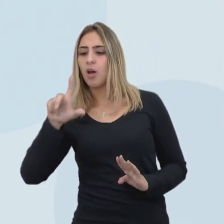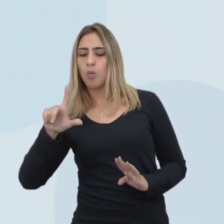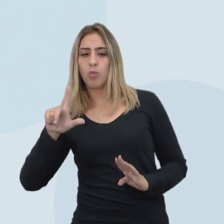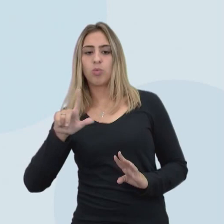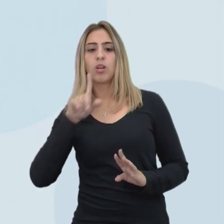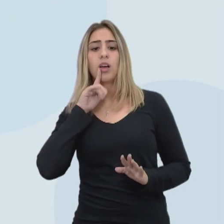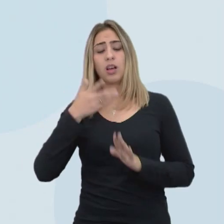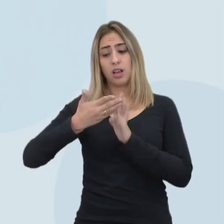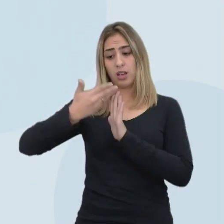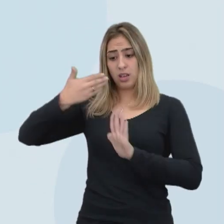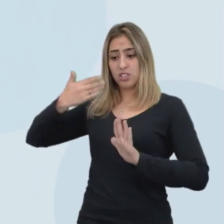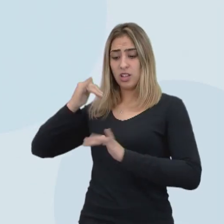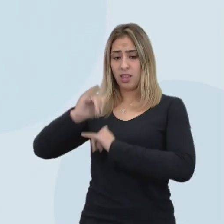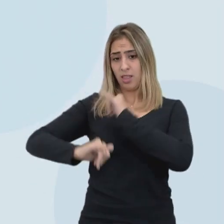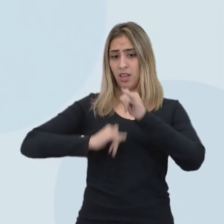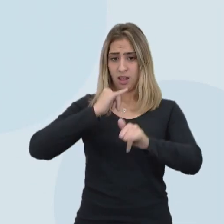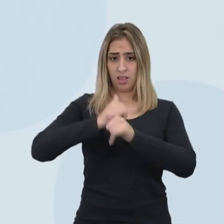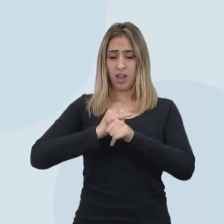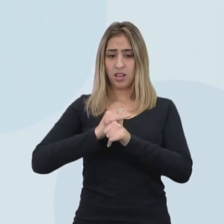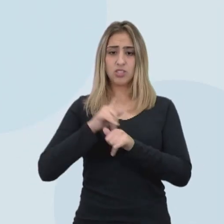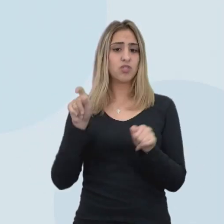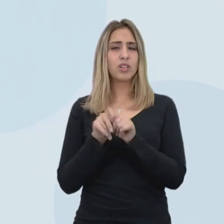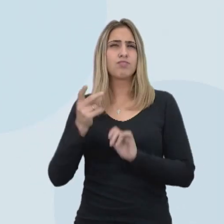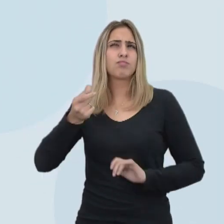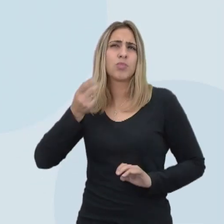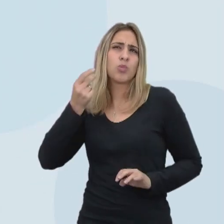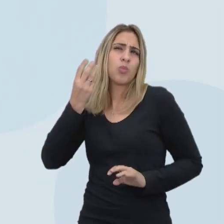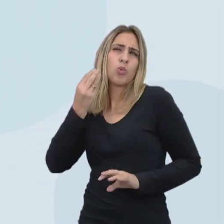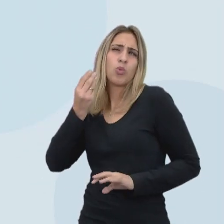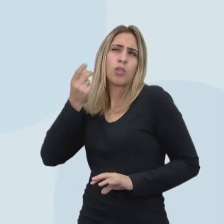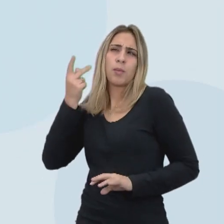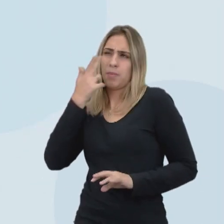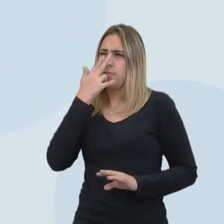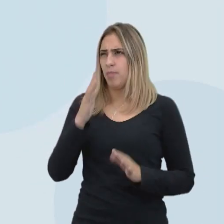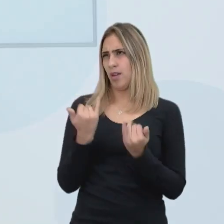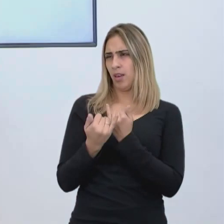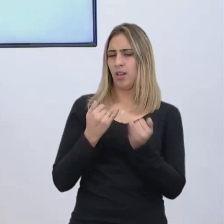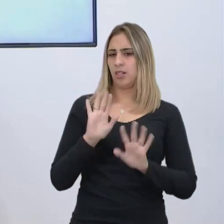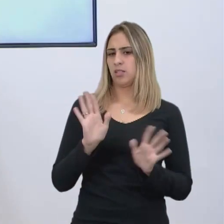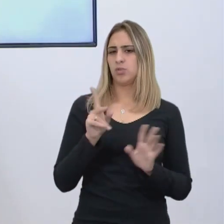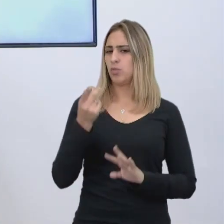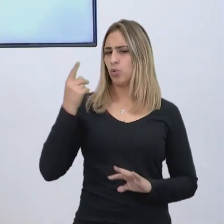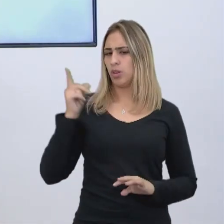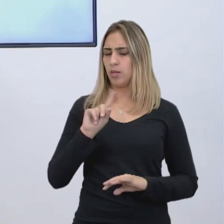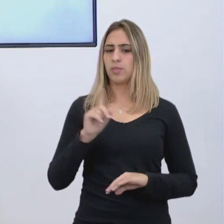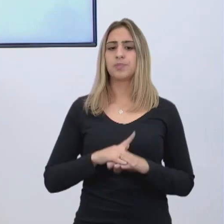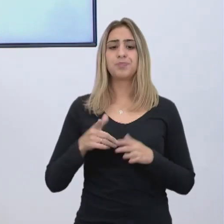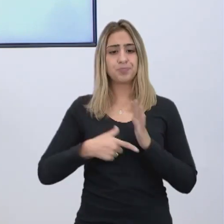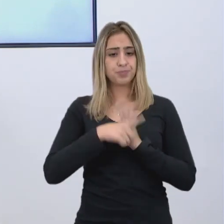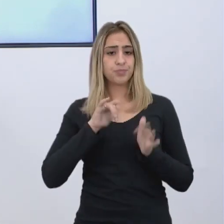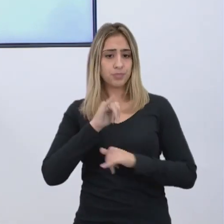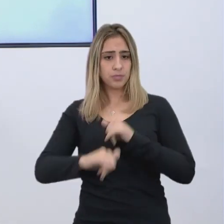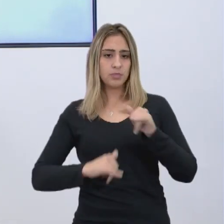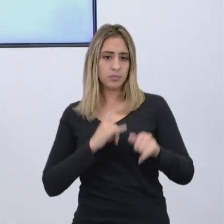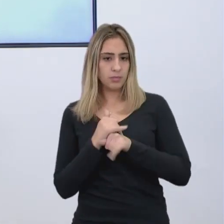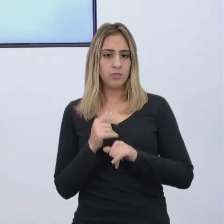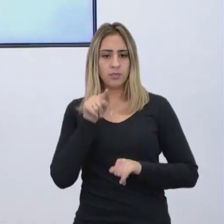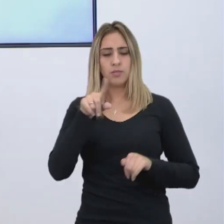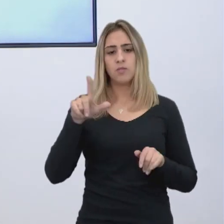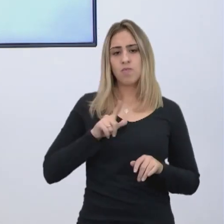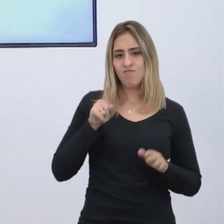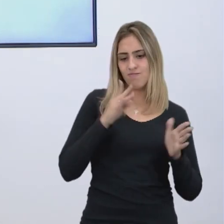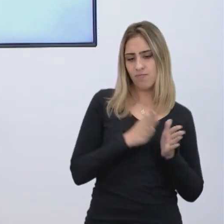internet, não faz tanto tempo assim quanto parece, mas antes da internet, dela ter